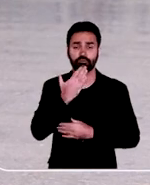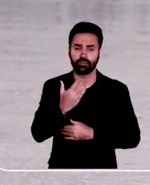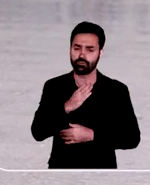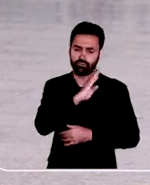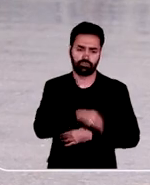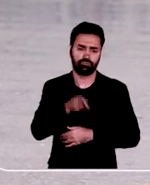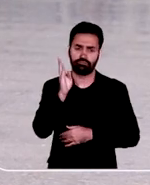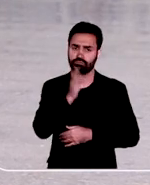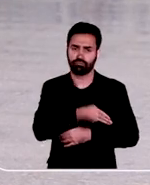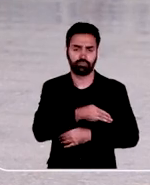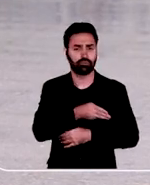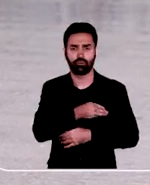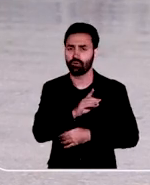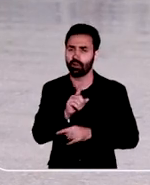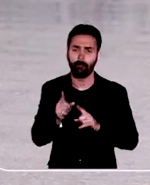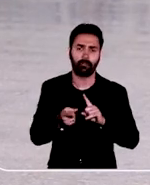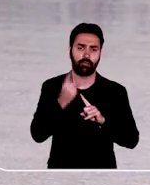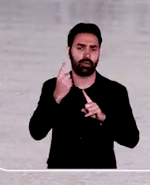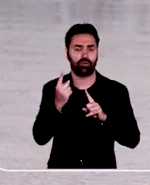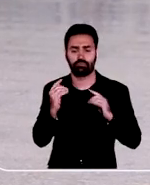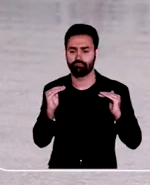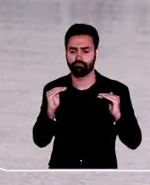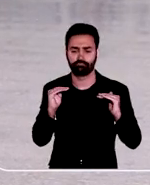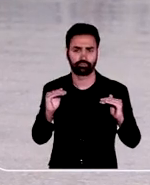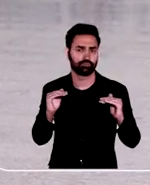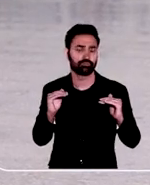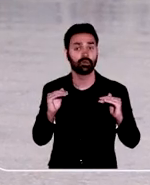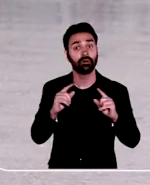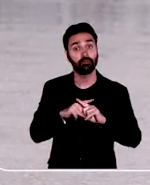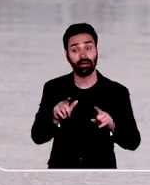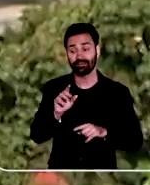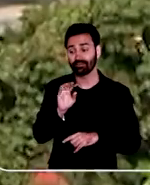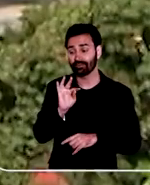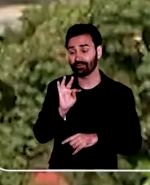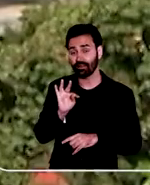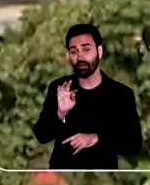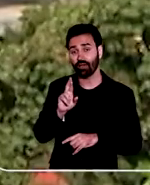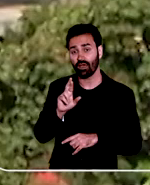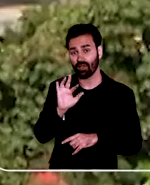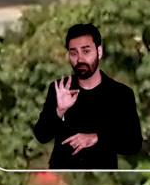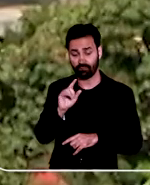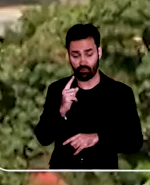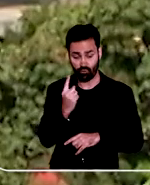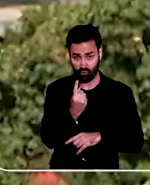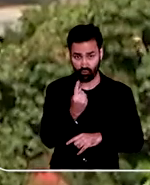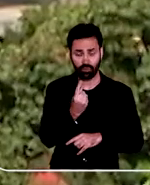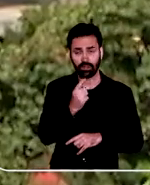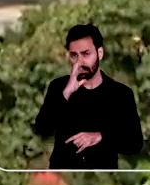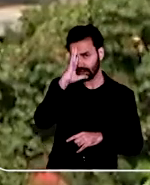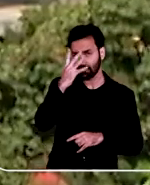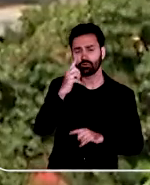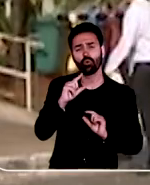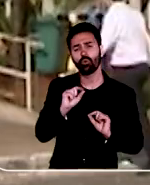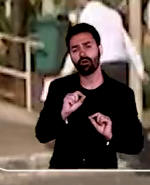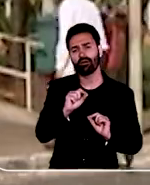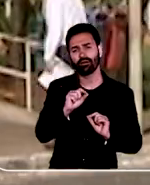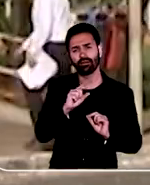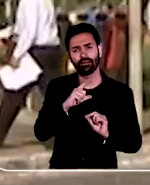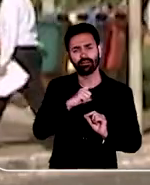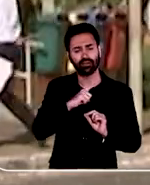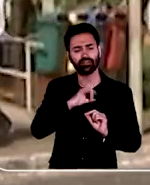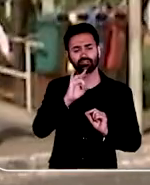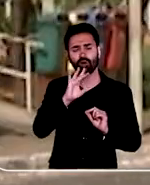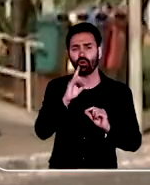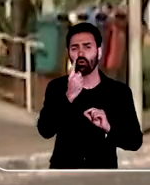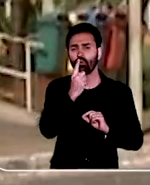pediu a declaração de nulidade da ação penal movida em primeiro grau mas para o trf1 o nome da autoridade com